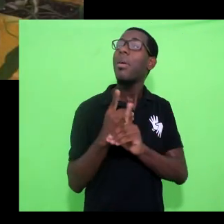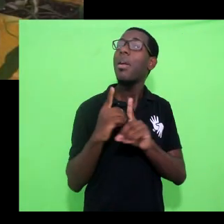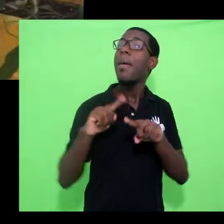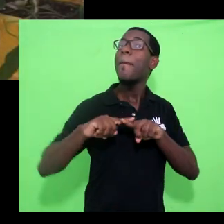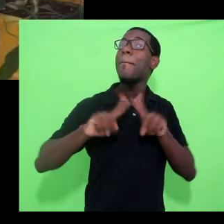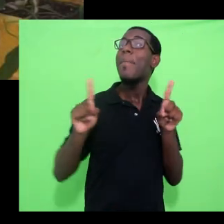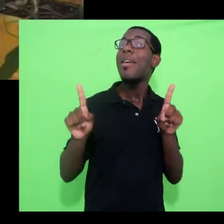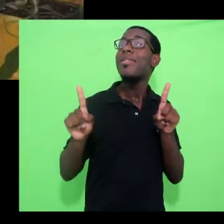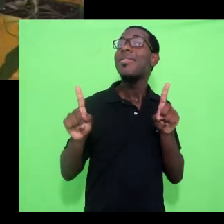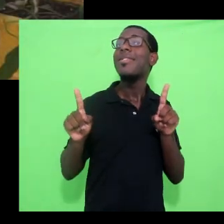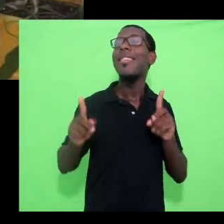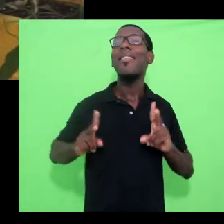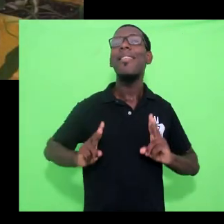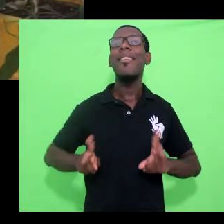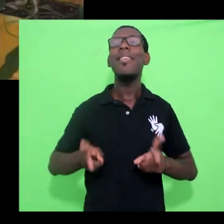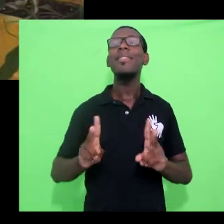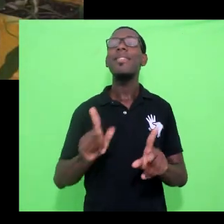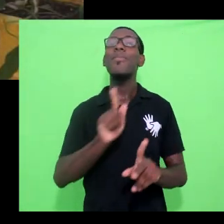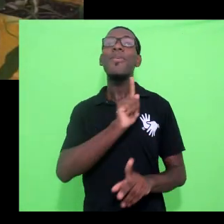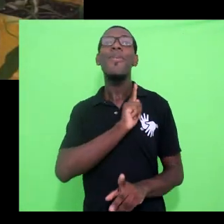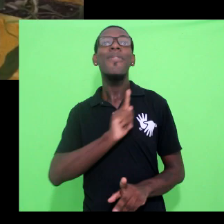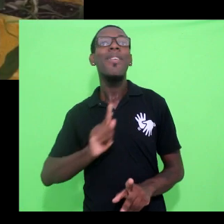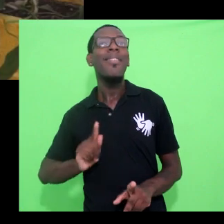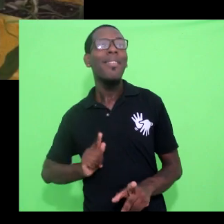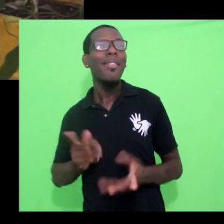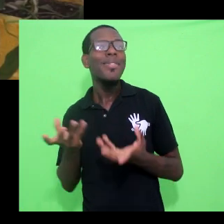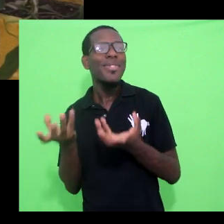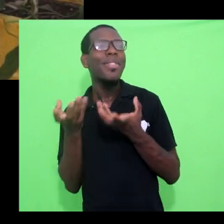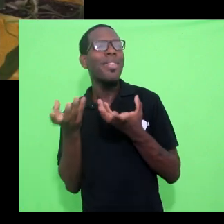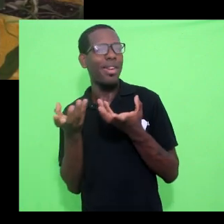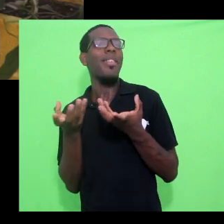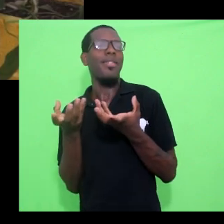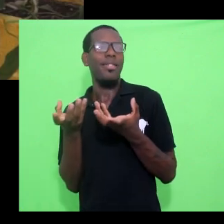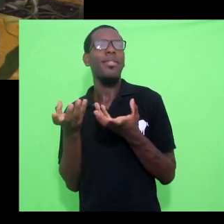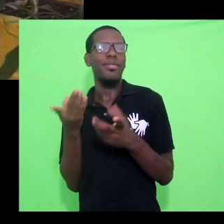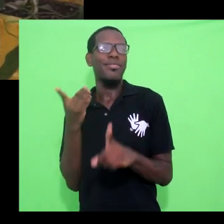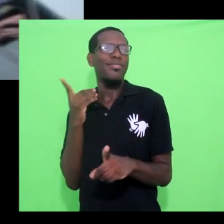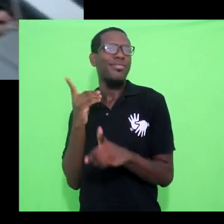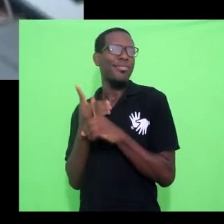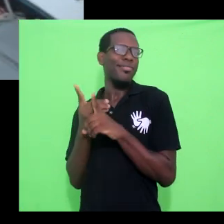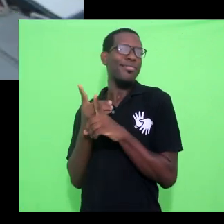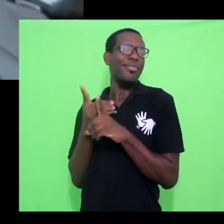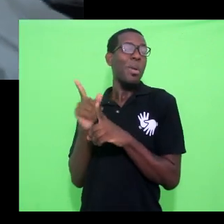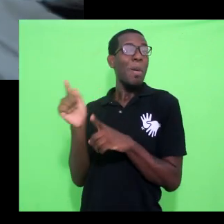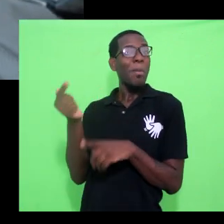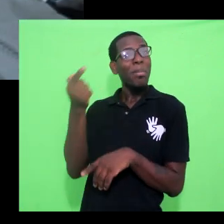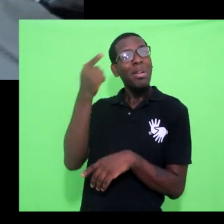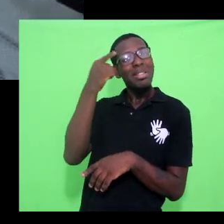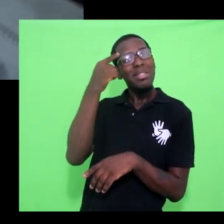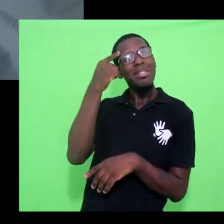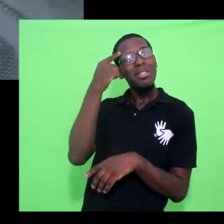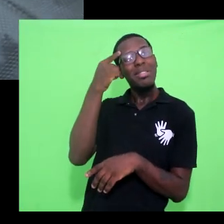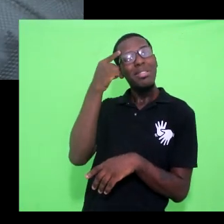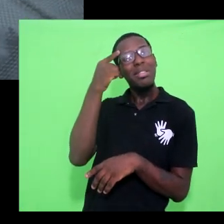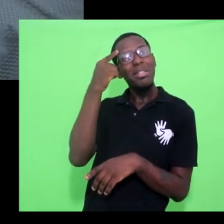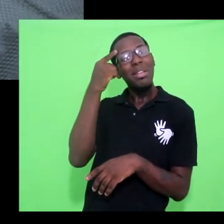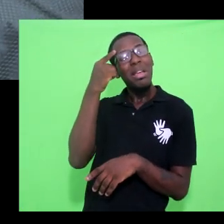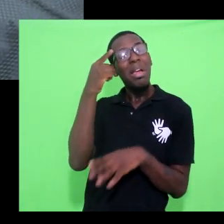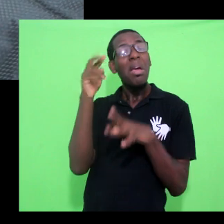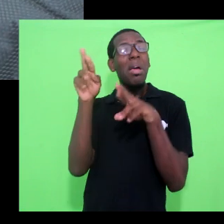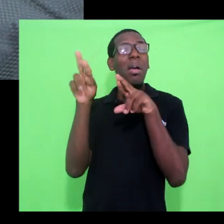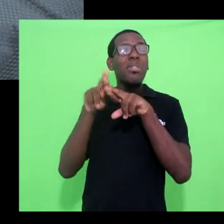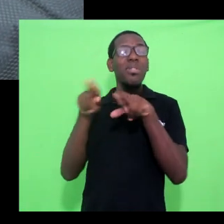Agora, Nova Iguaçu tem muita história, né? Tem muita coisa para ser descoberto, mas nem sempre